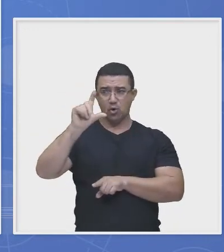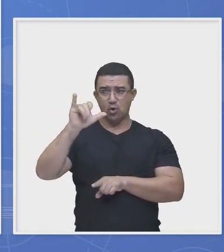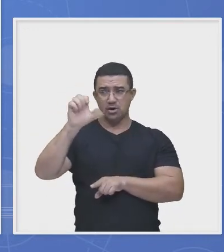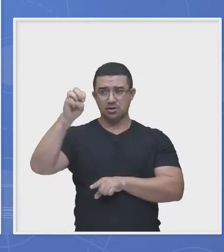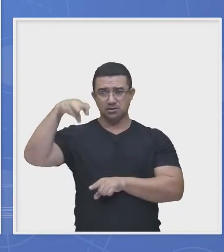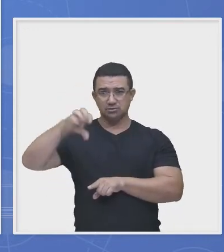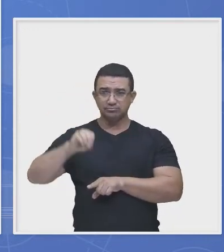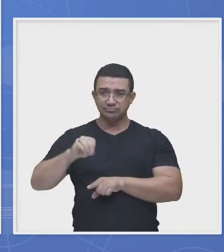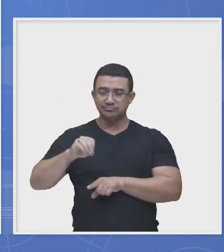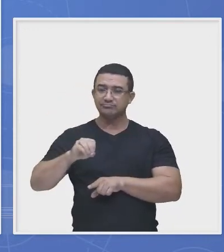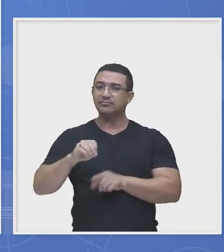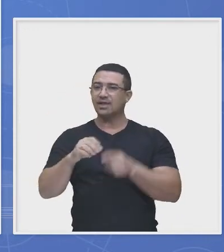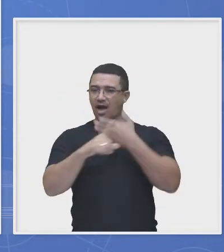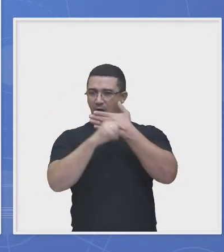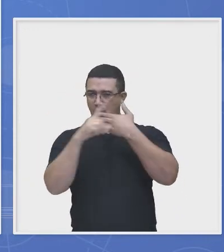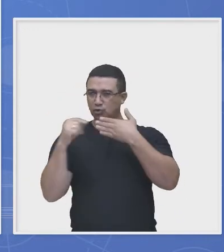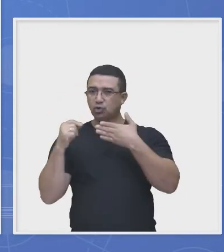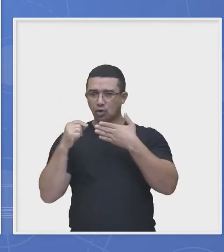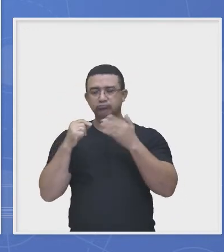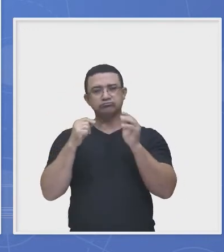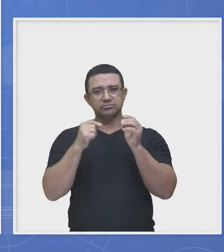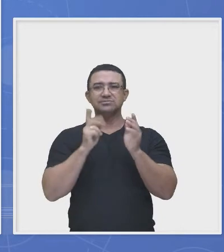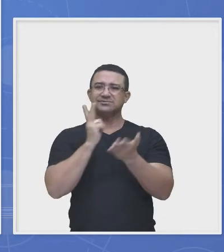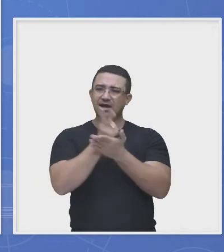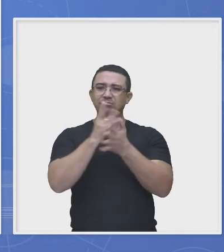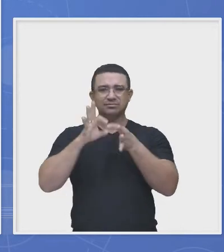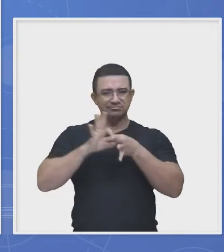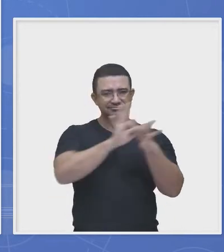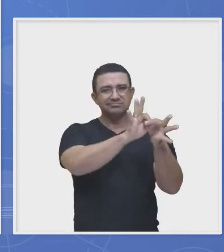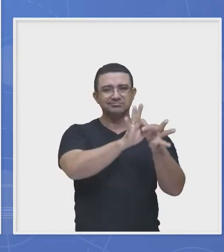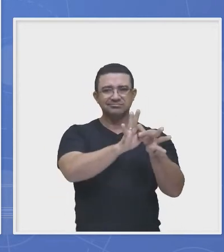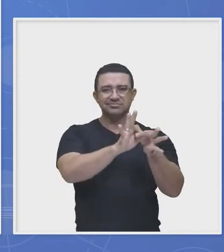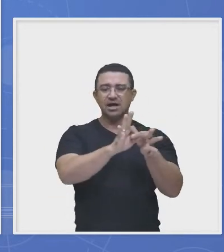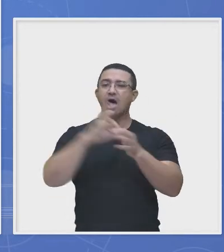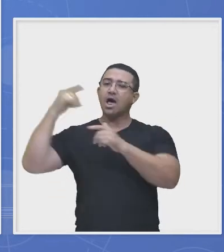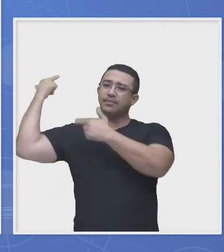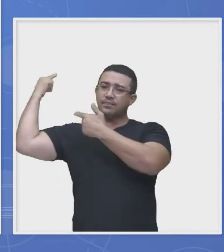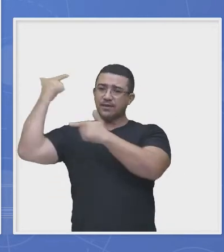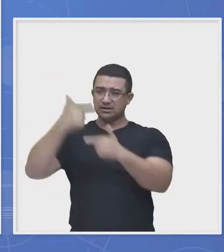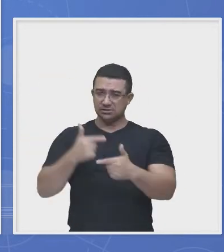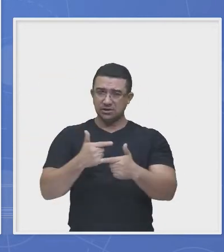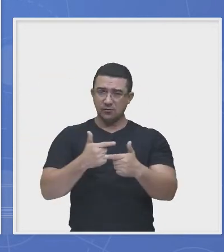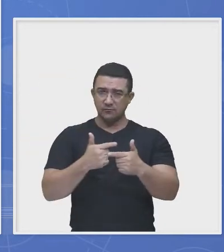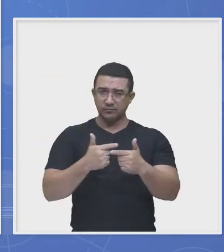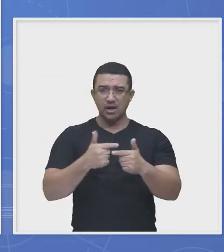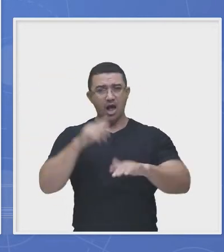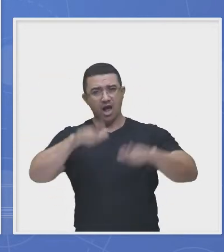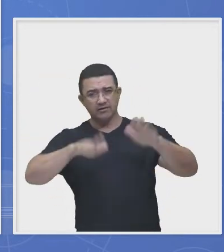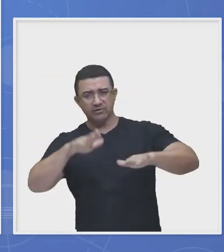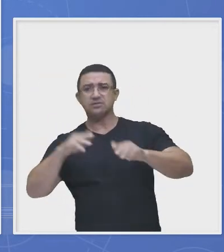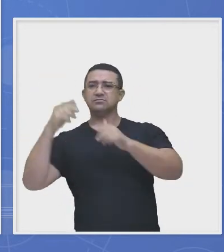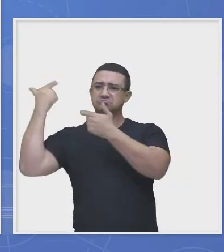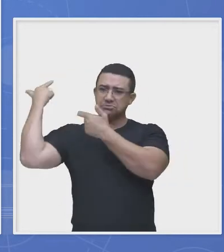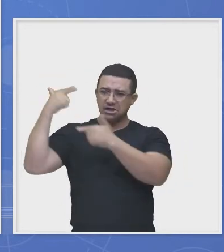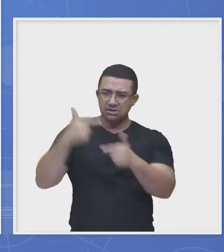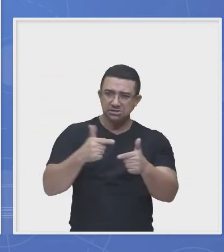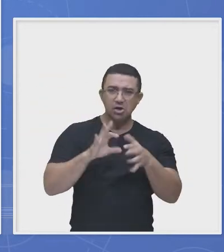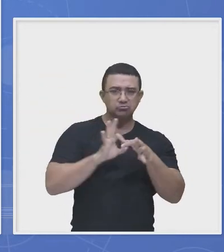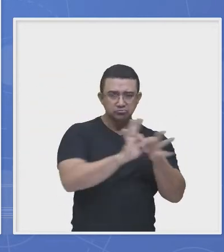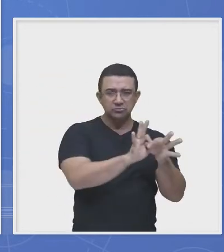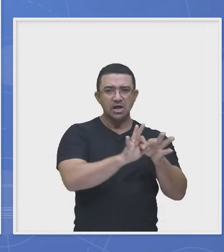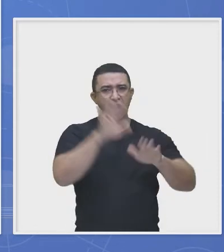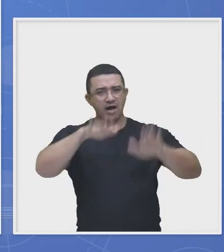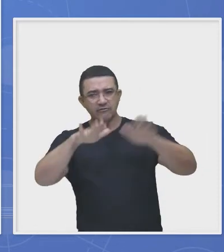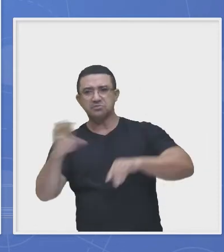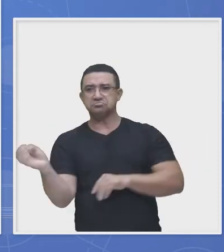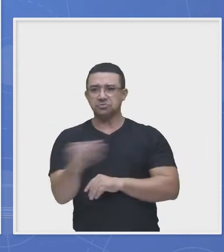uma tradição das escolas anteriores. Então, em determinado momento ele inova e em determinado momento ele está ligado à tradição.